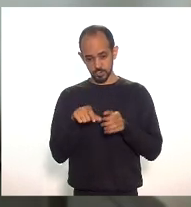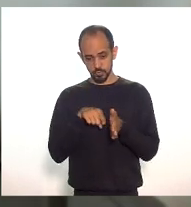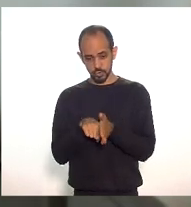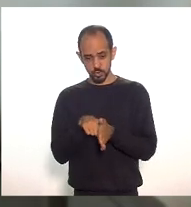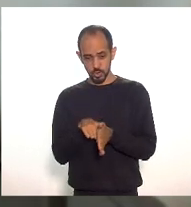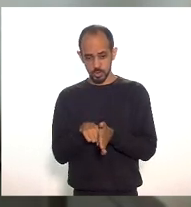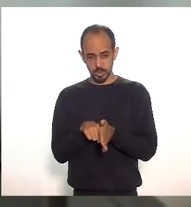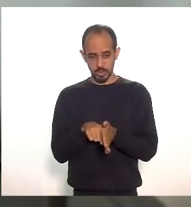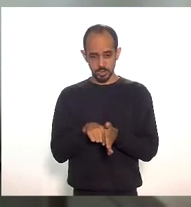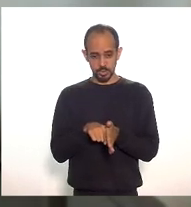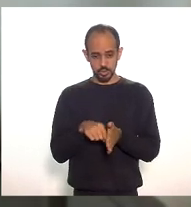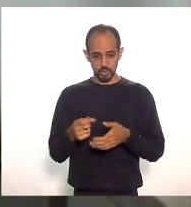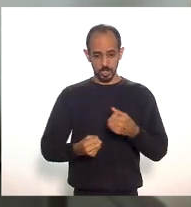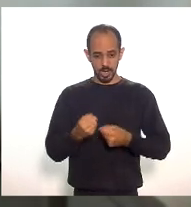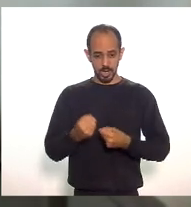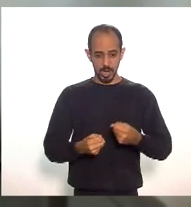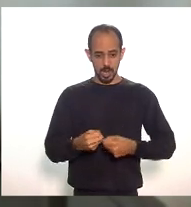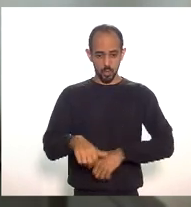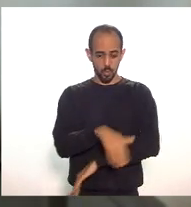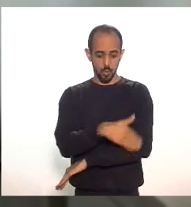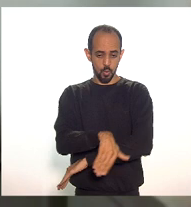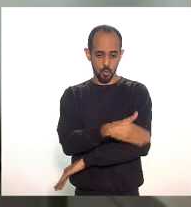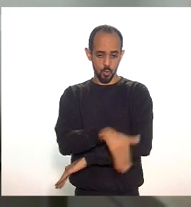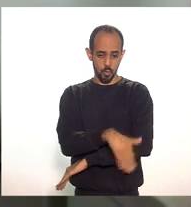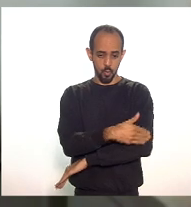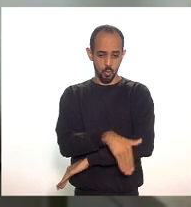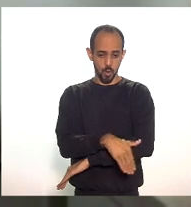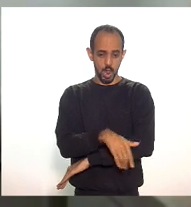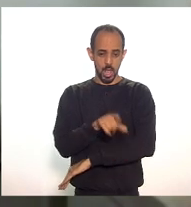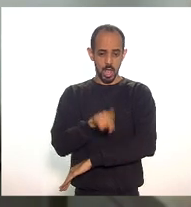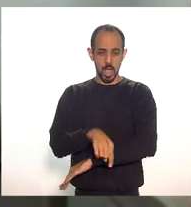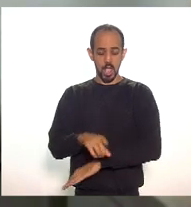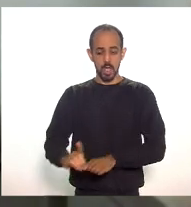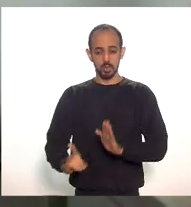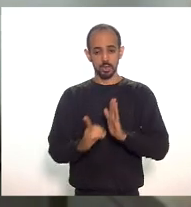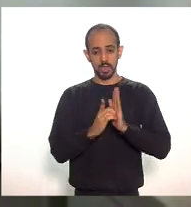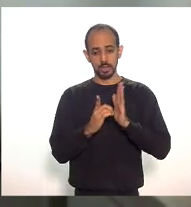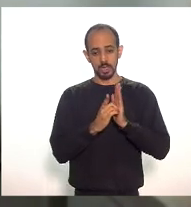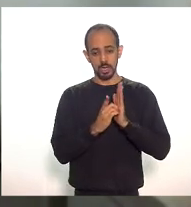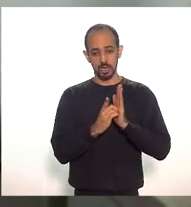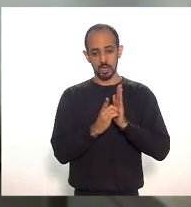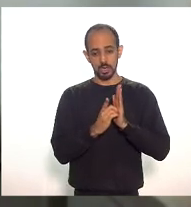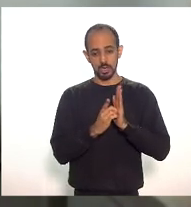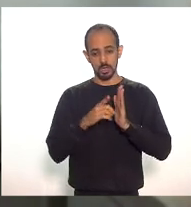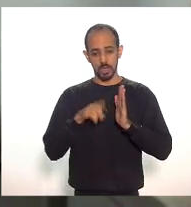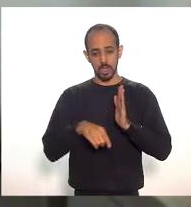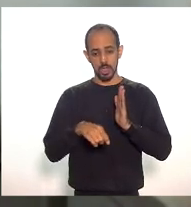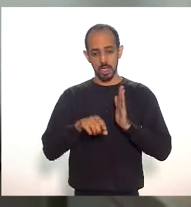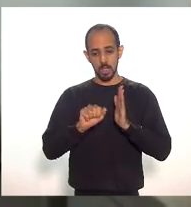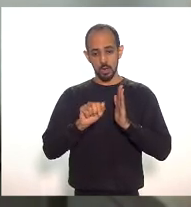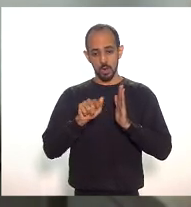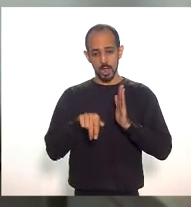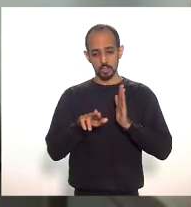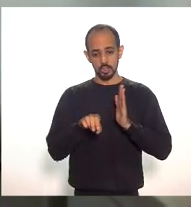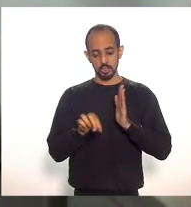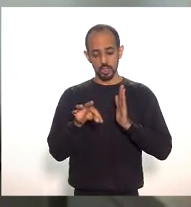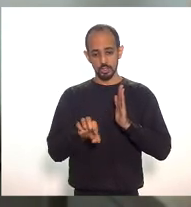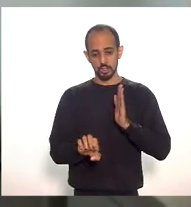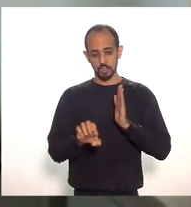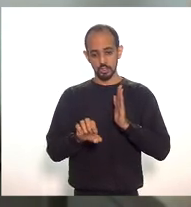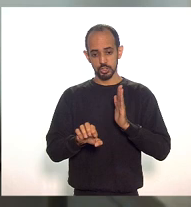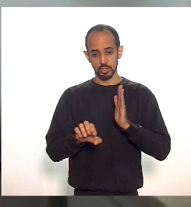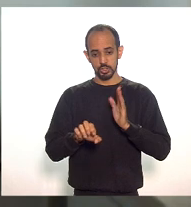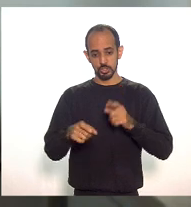veículos em logradouro público é o Detran o agente de trânsito inclusive